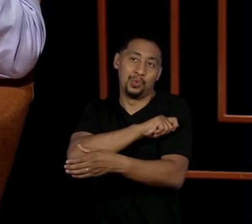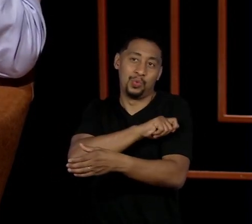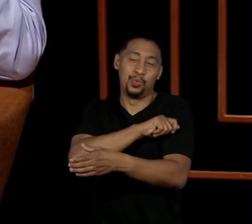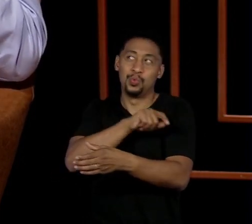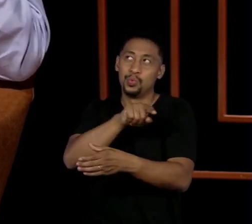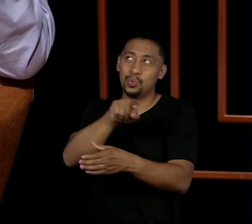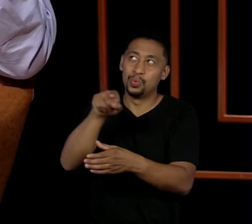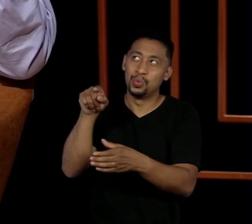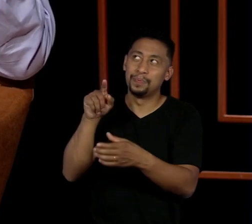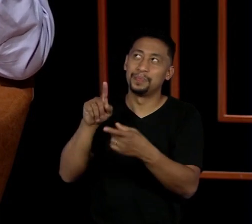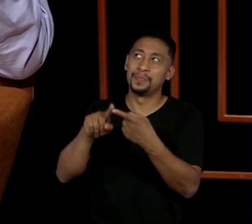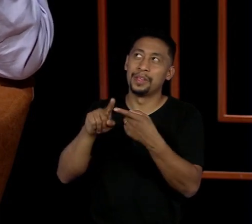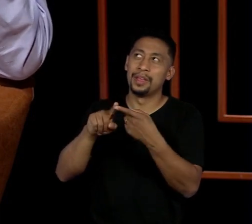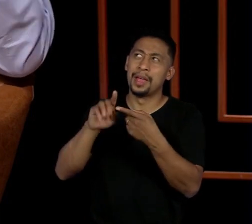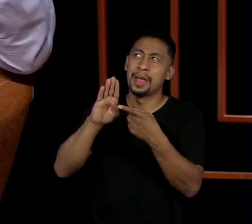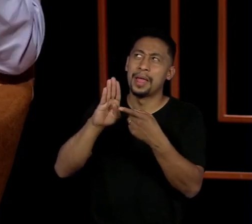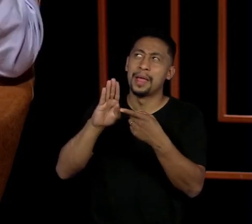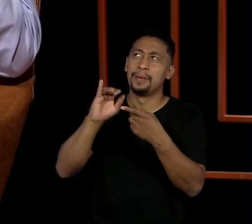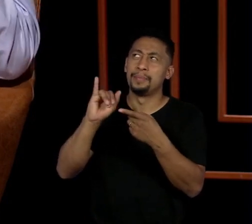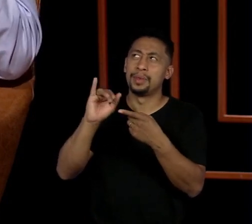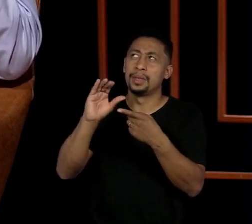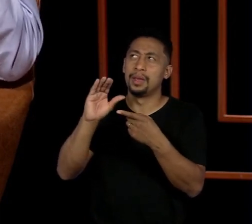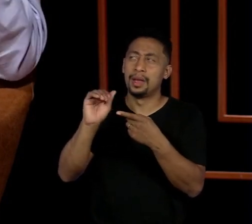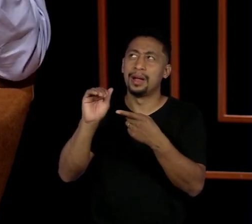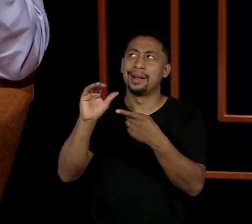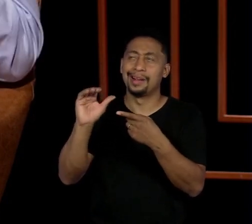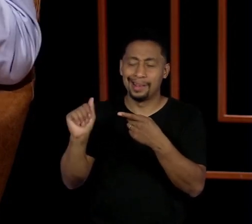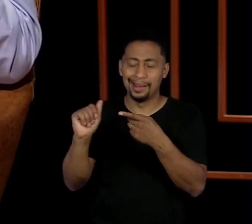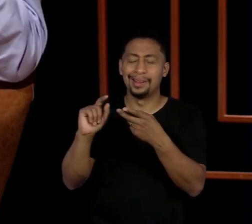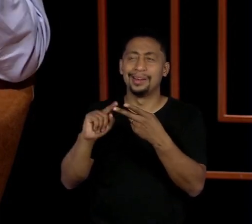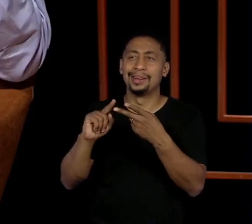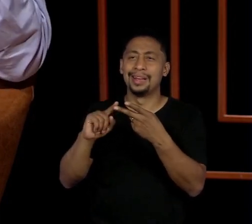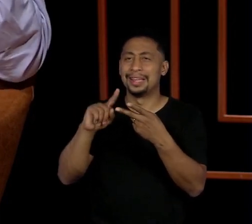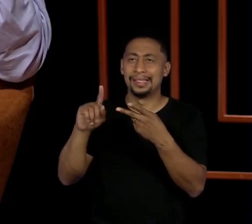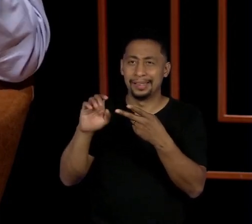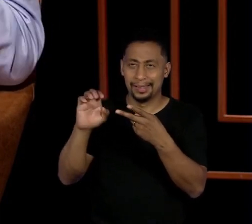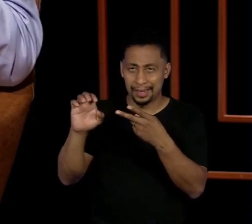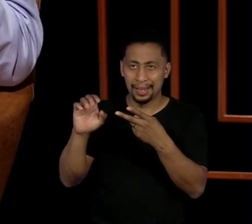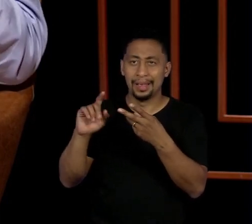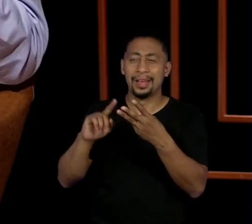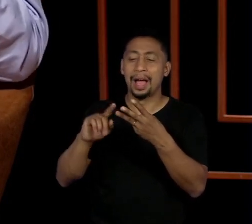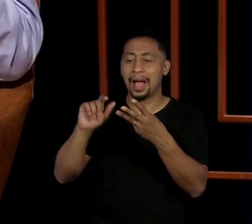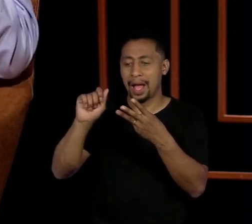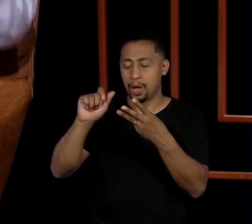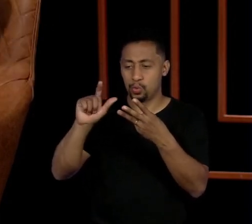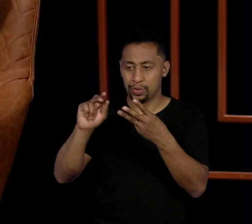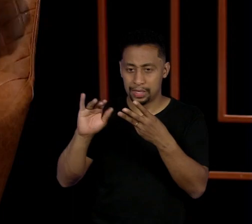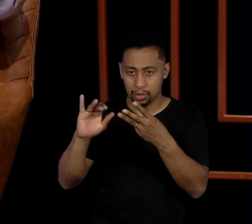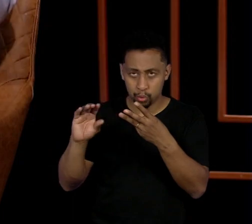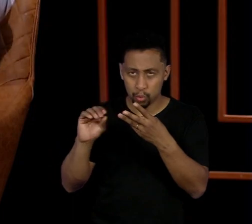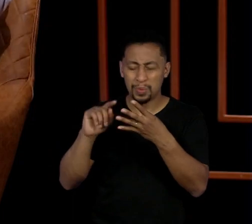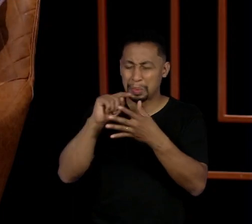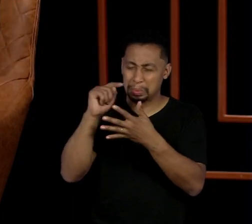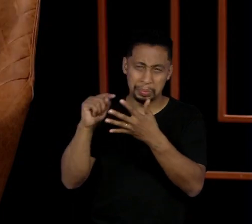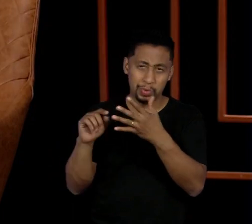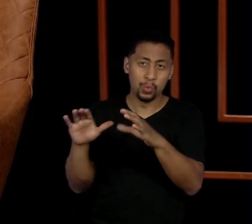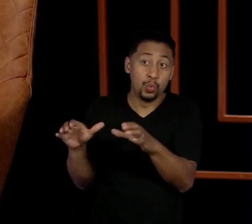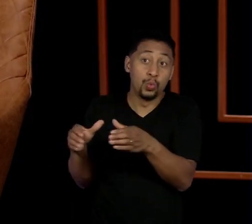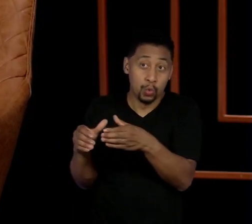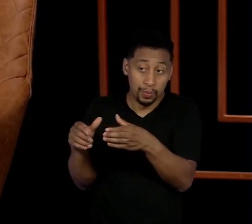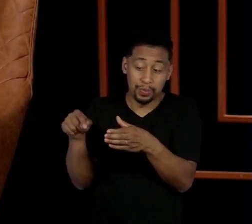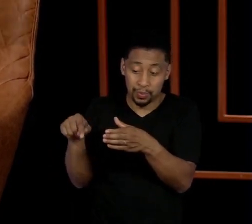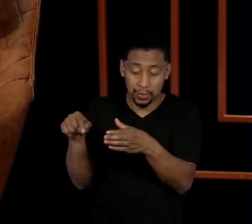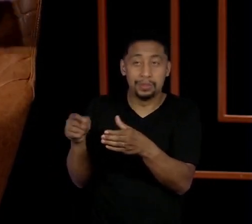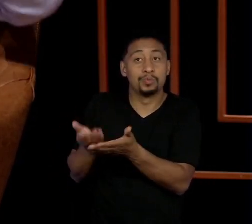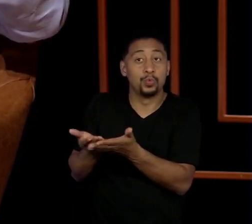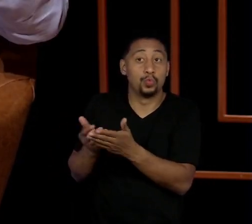lembrar deles, Bianca Baiton, Berna Cepas, que é o músico, Zé Alvarenga, diretor, Aloysio de Abreu, ator, nós éramos dessa turma. Nós fomos